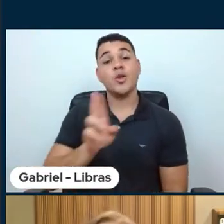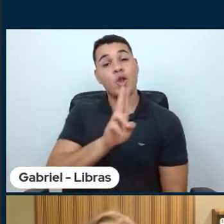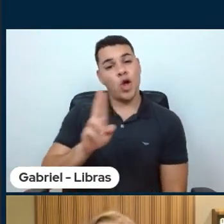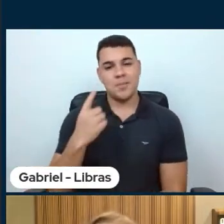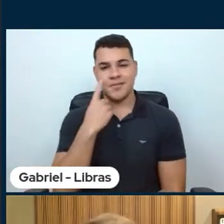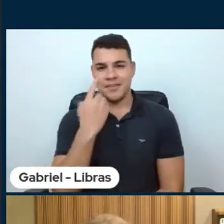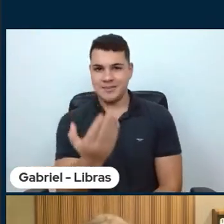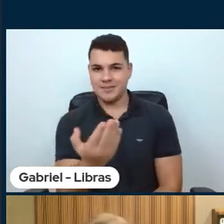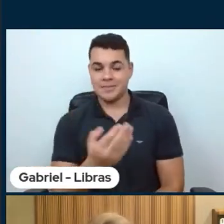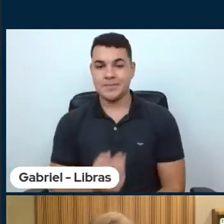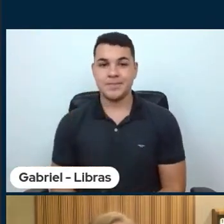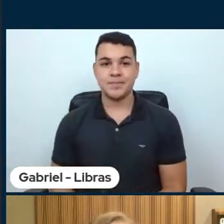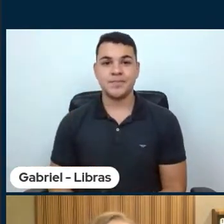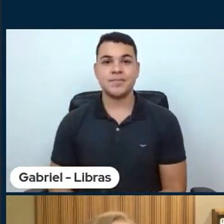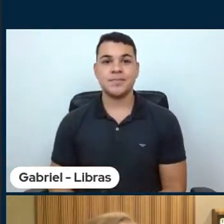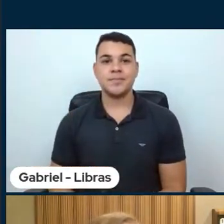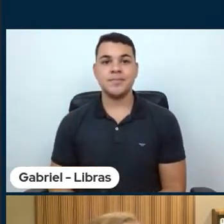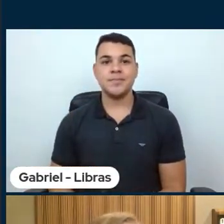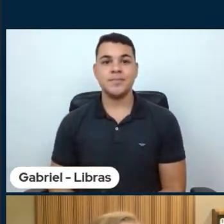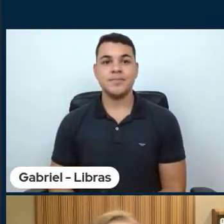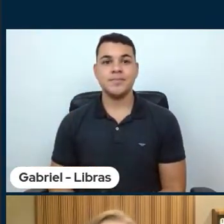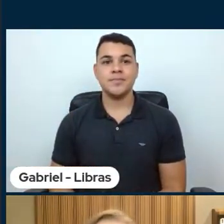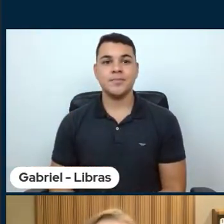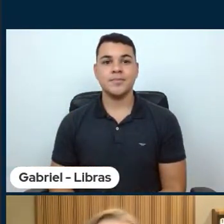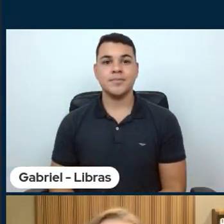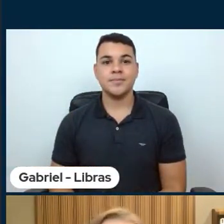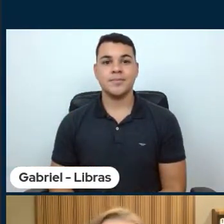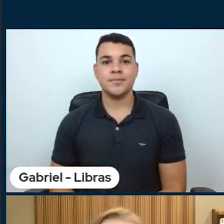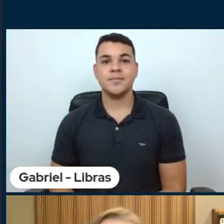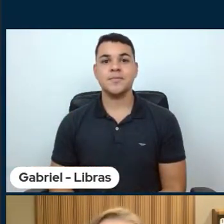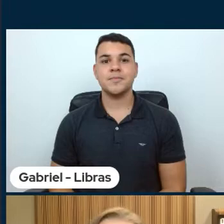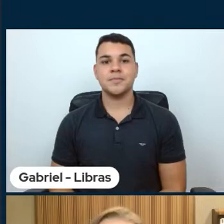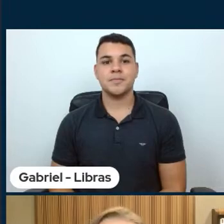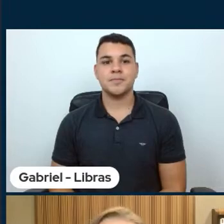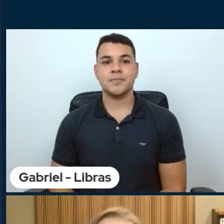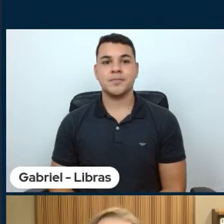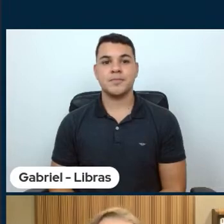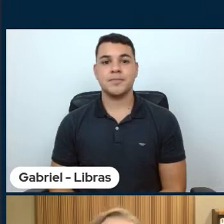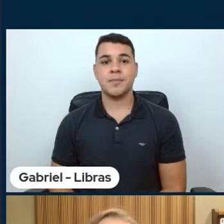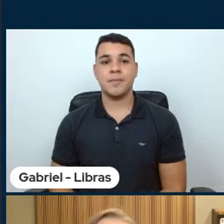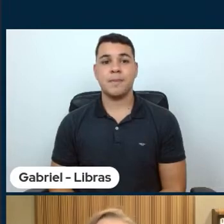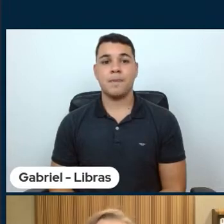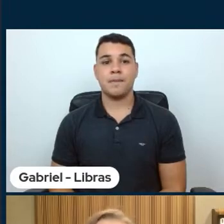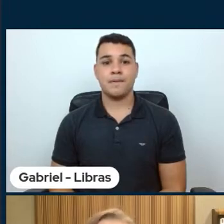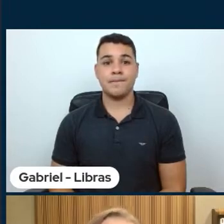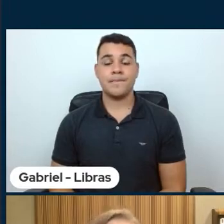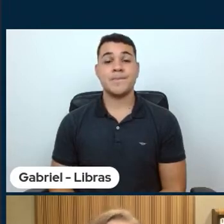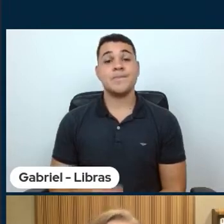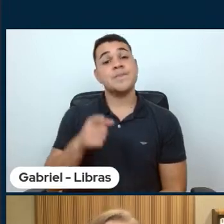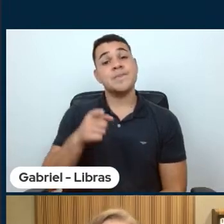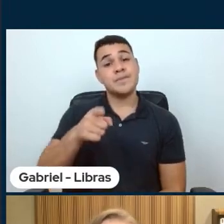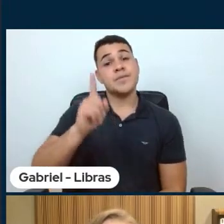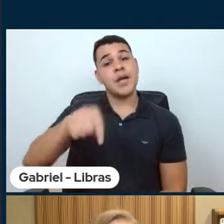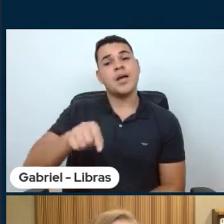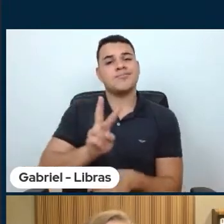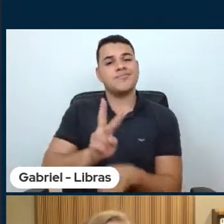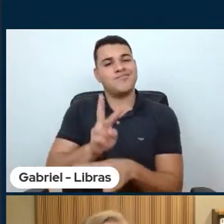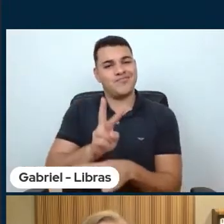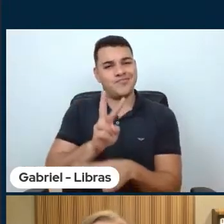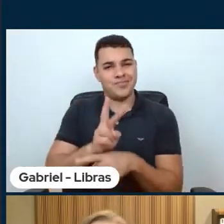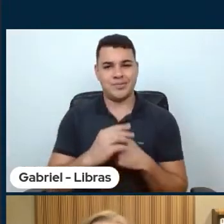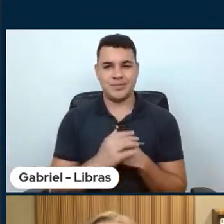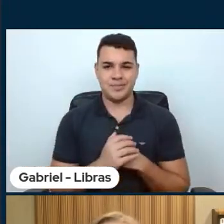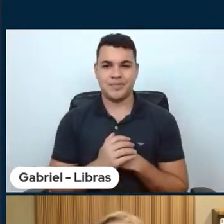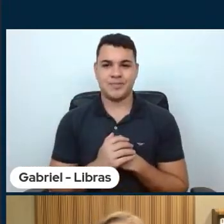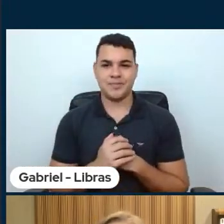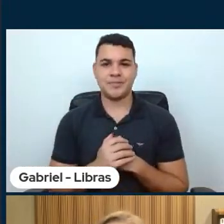é uma em Beta ainda tá quê que acontece no ônibus pois é uma época de áudio